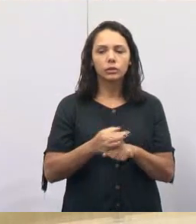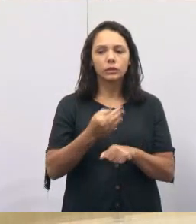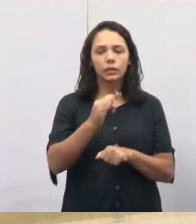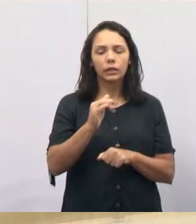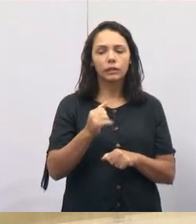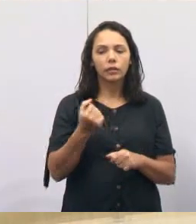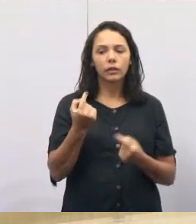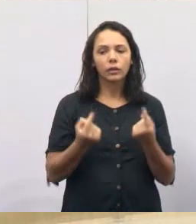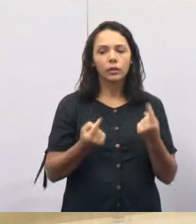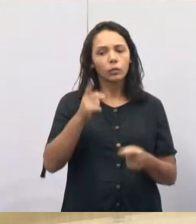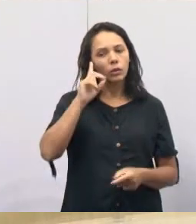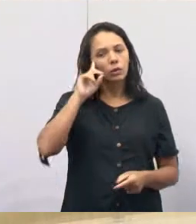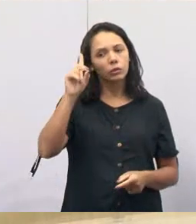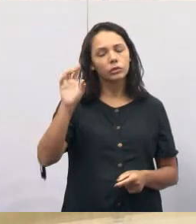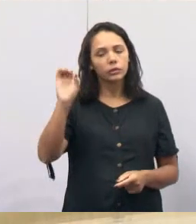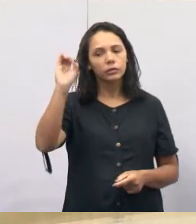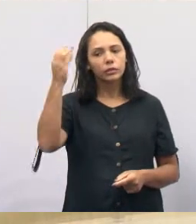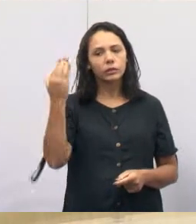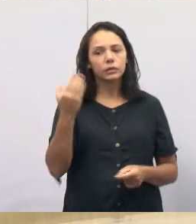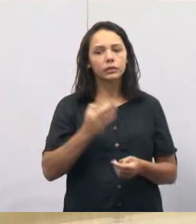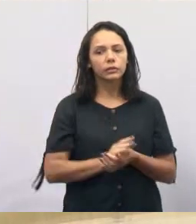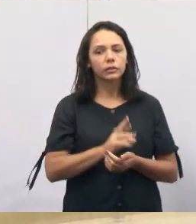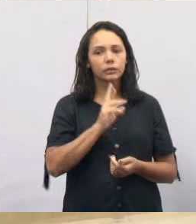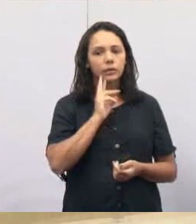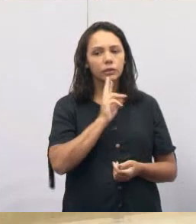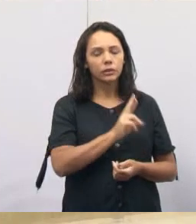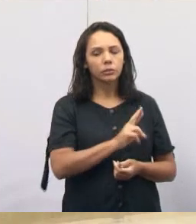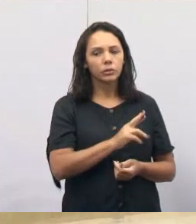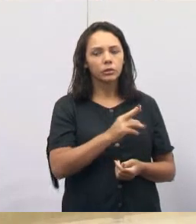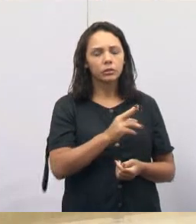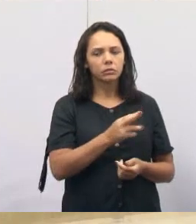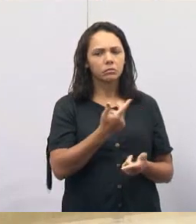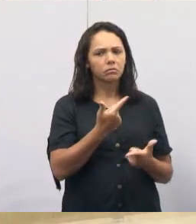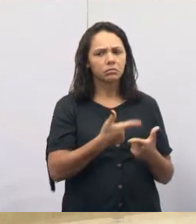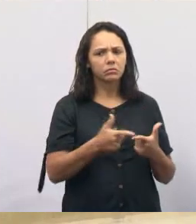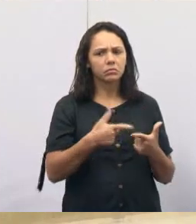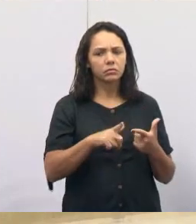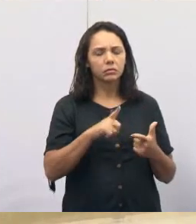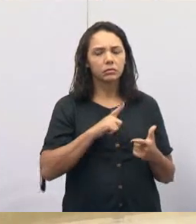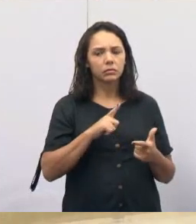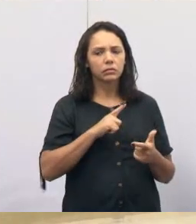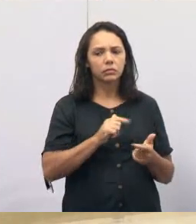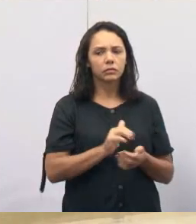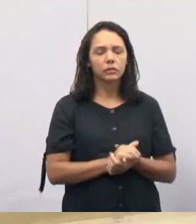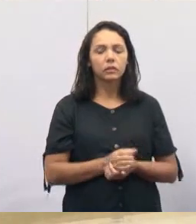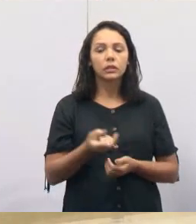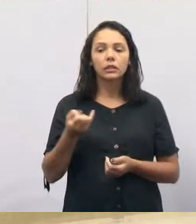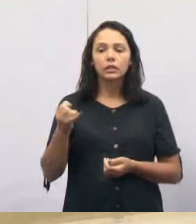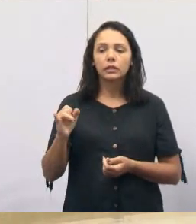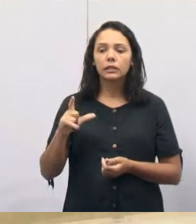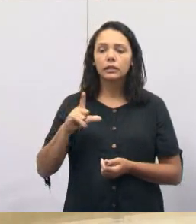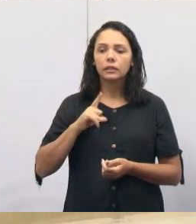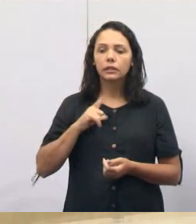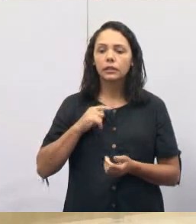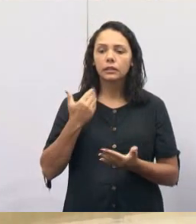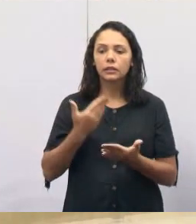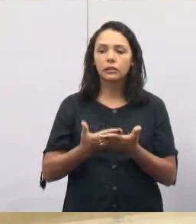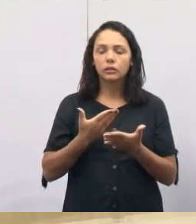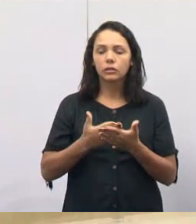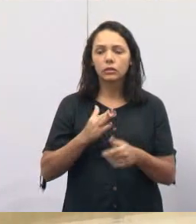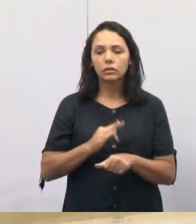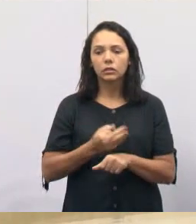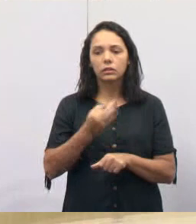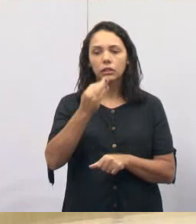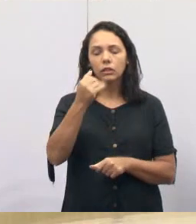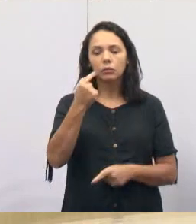previsto para sua realização. Resposta. Prejudicado. 2. Em caso de existência do estudo técnico favorável à